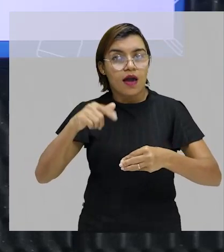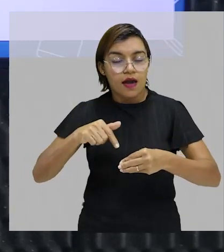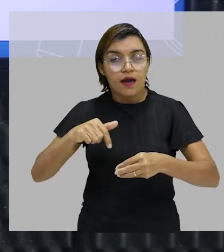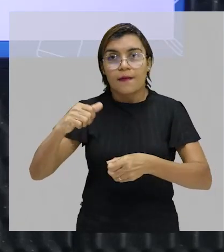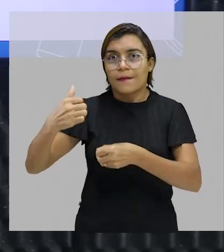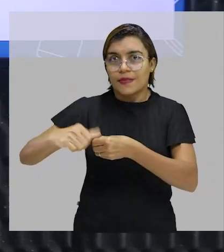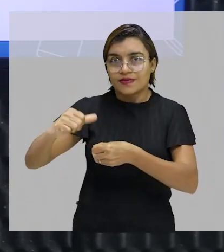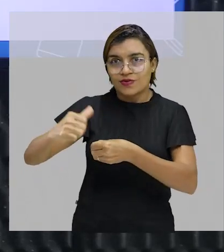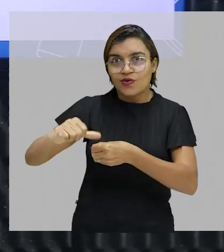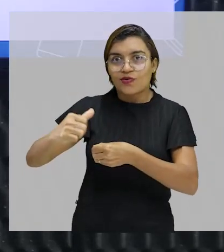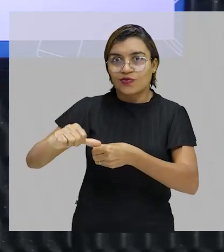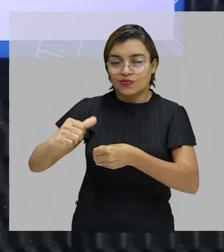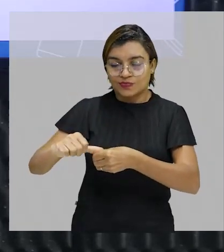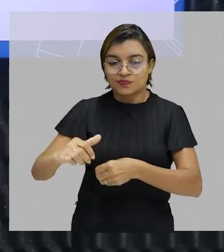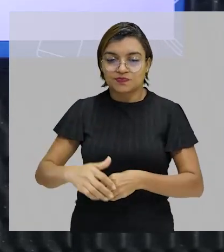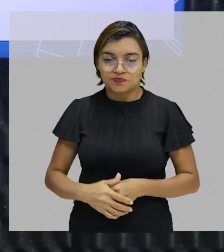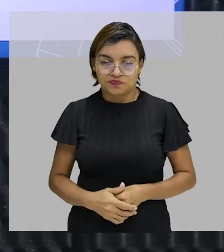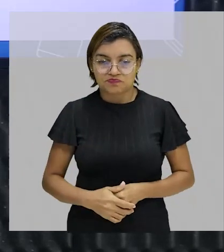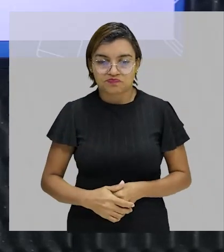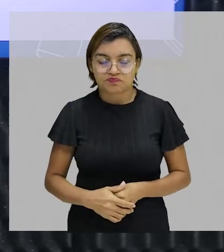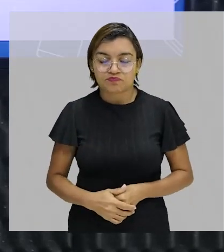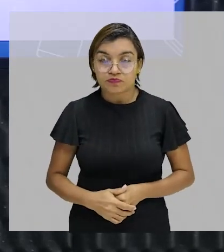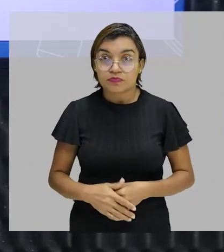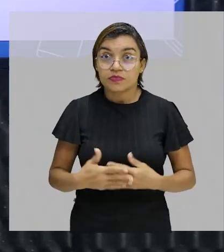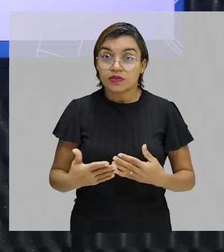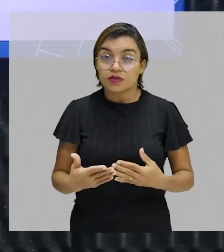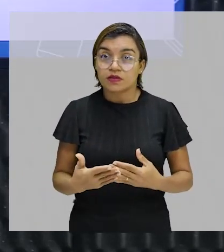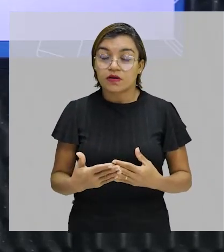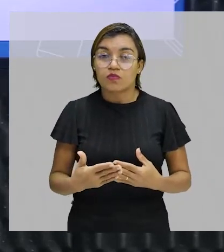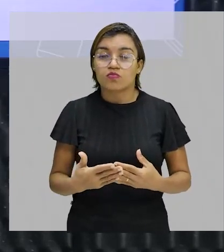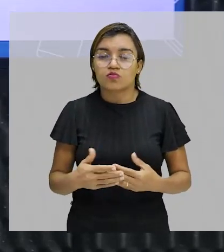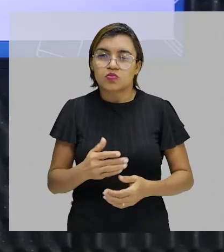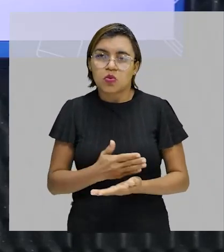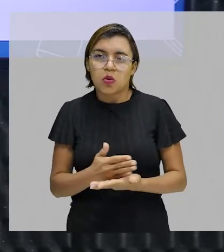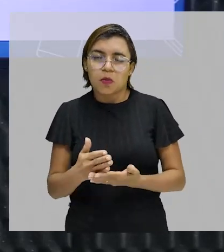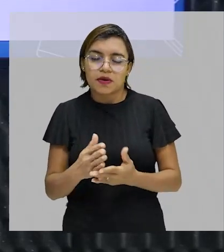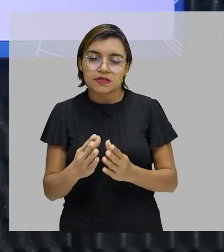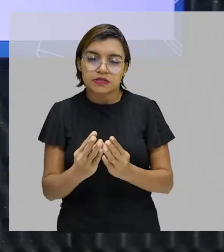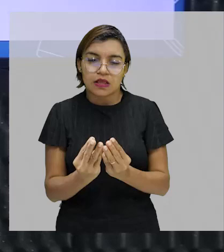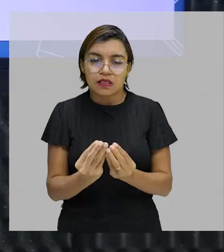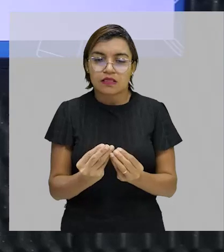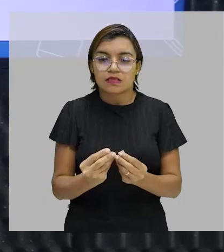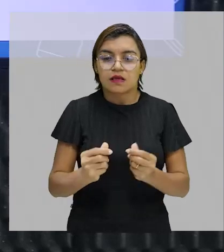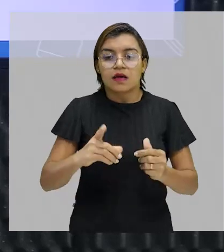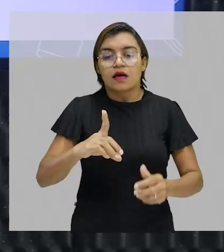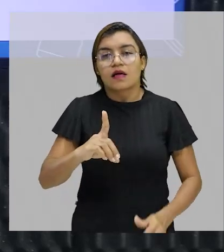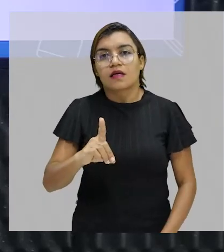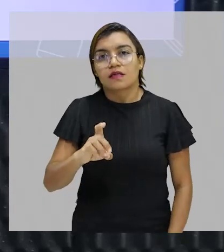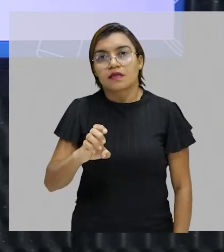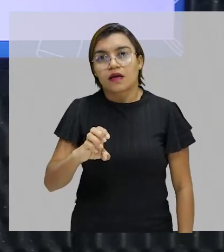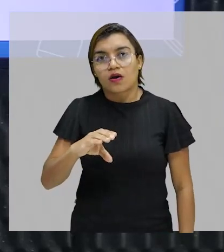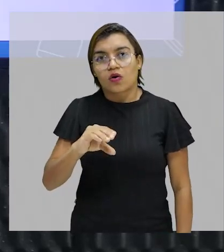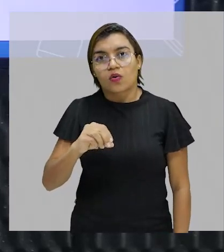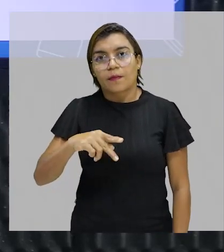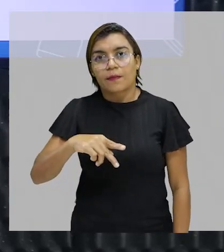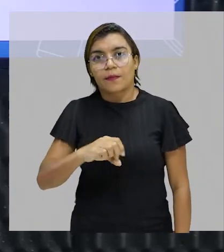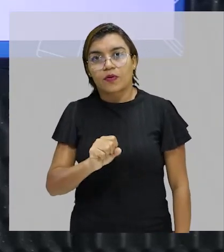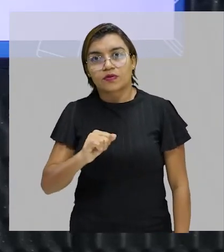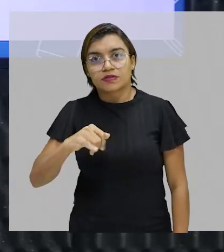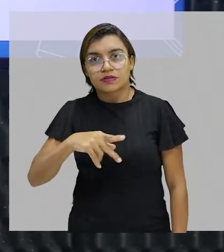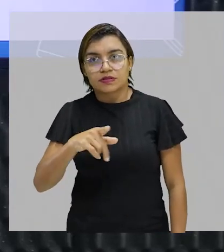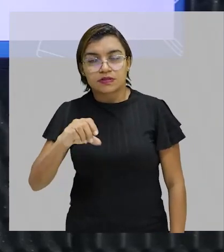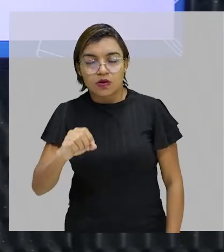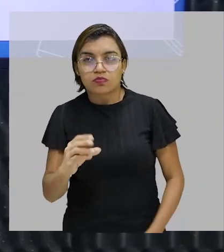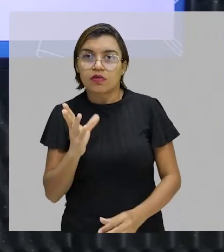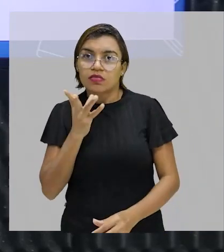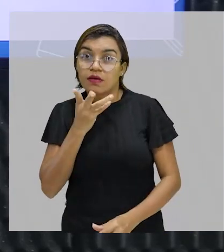petróleo, certo? E aí a decomposição é uma decomposição muito demorada, certo? E